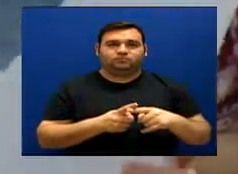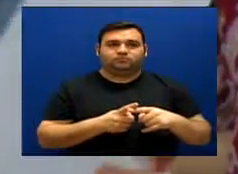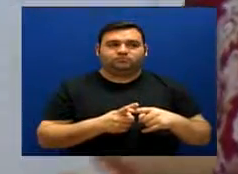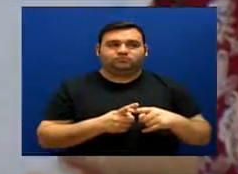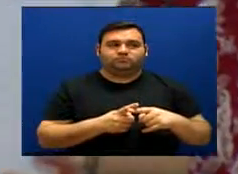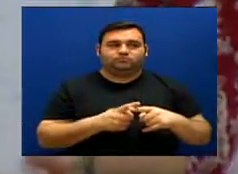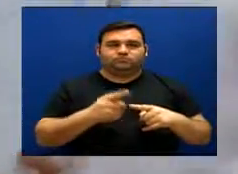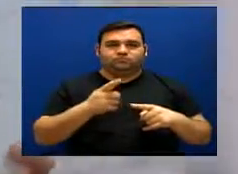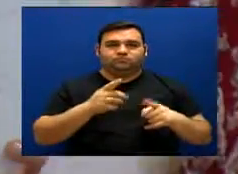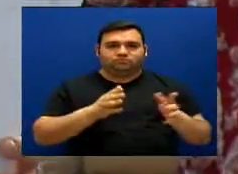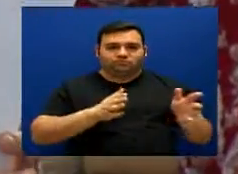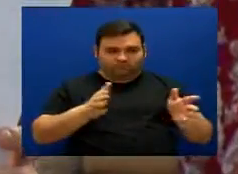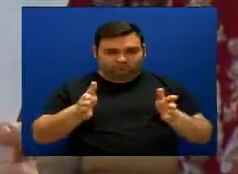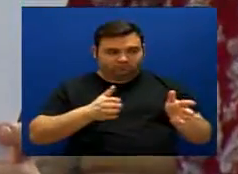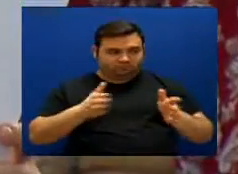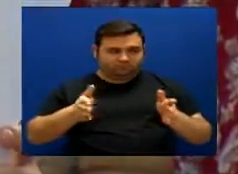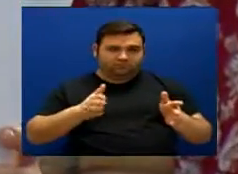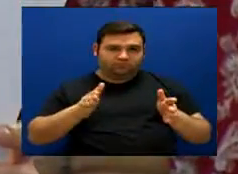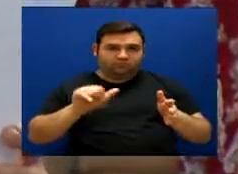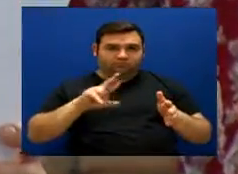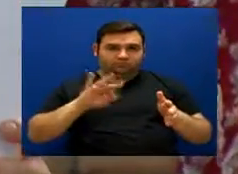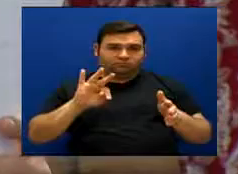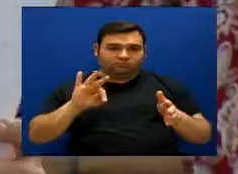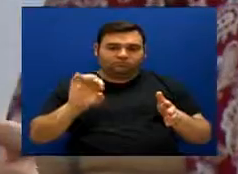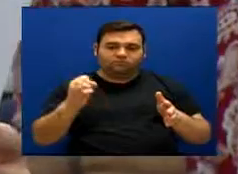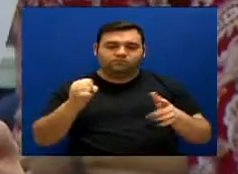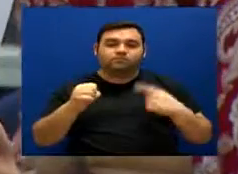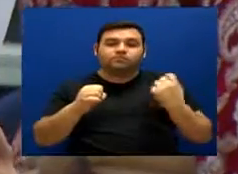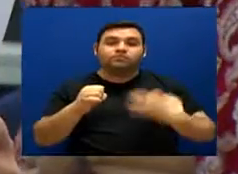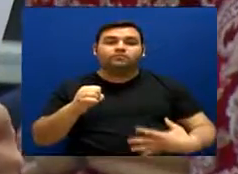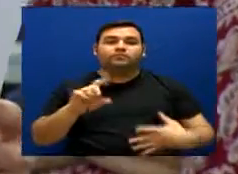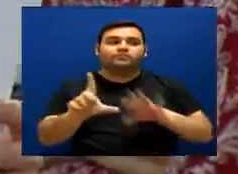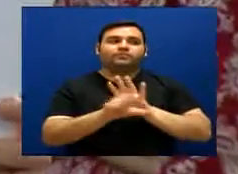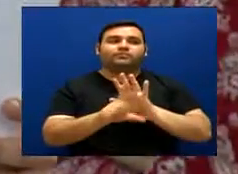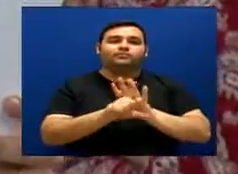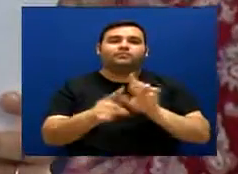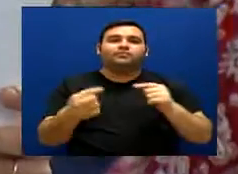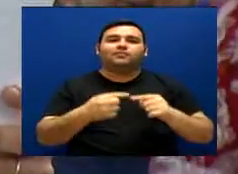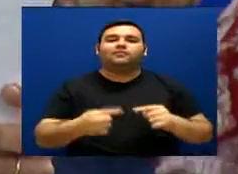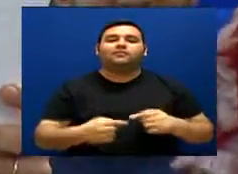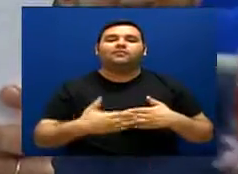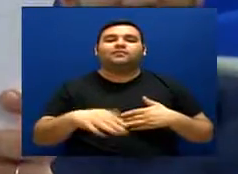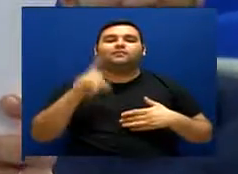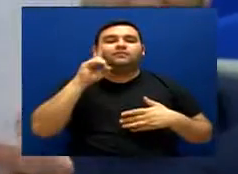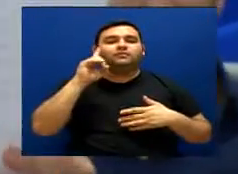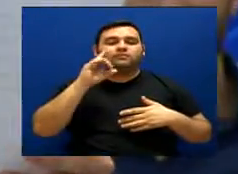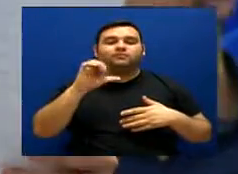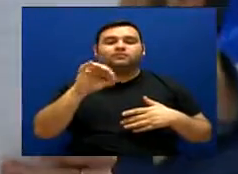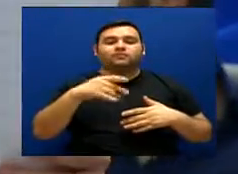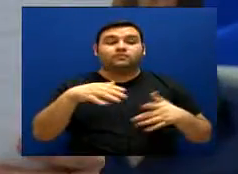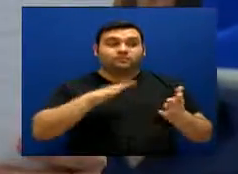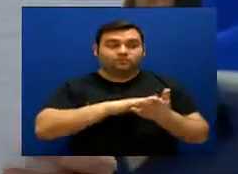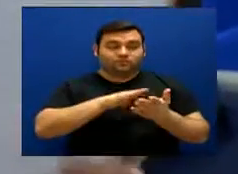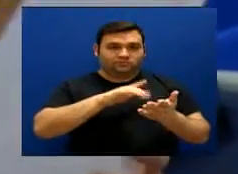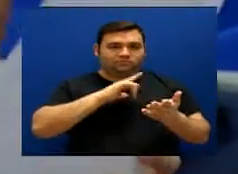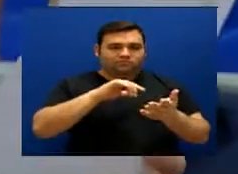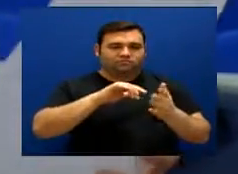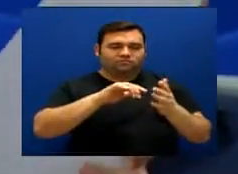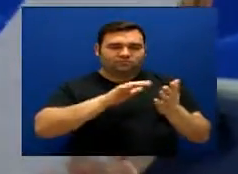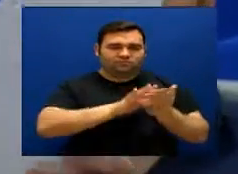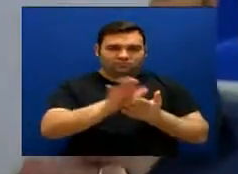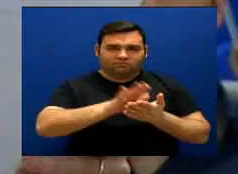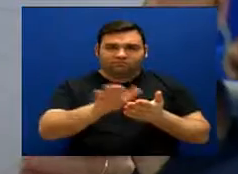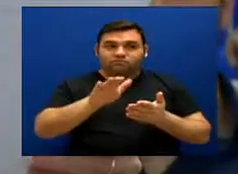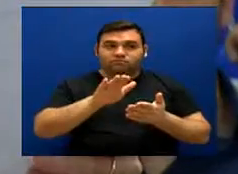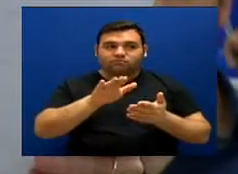um período que daí seria no artigo 8º, que esta lei entra em vigor 90 dias após a sua publicação, para